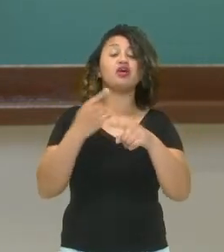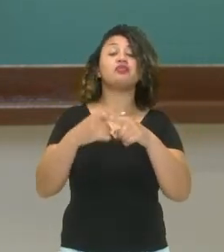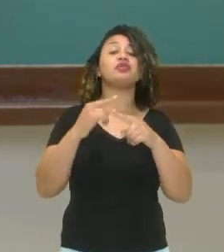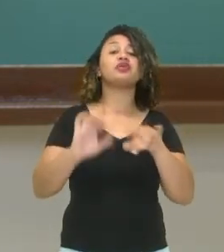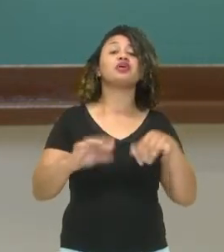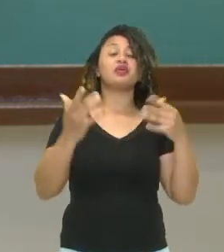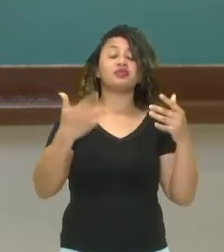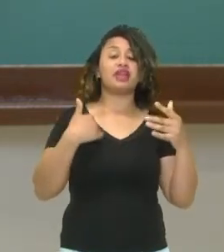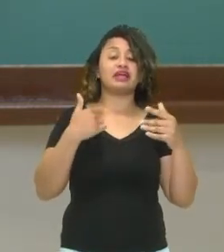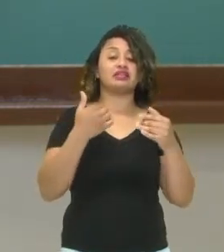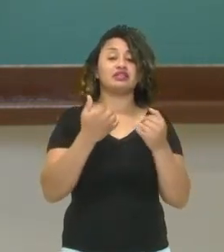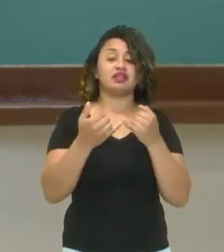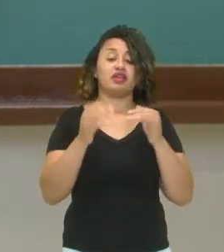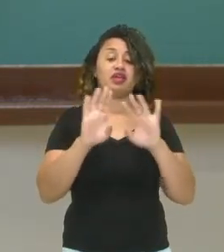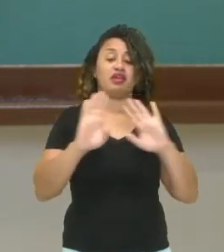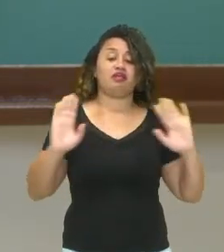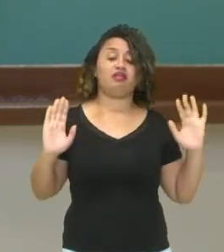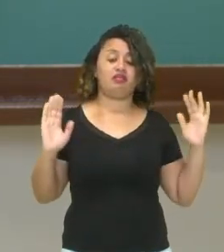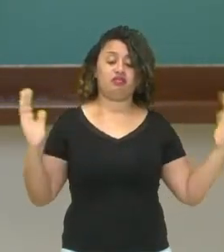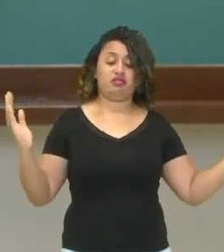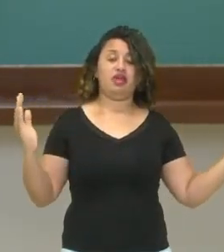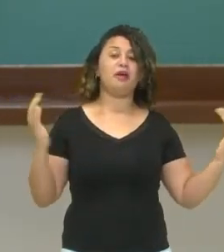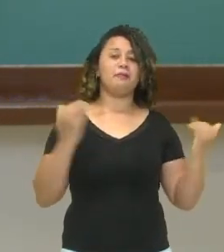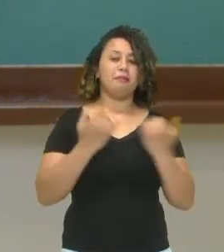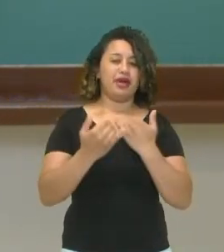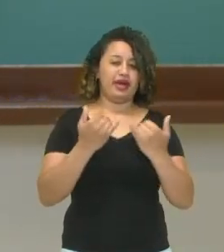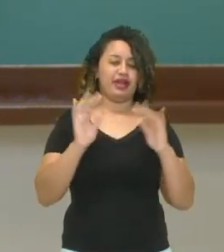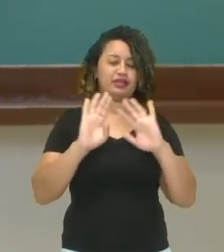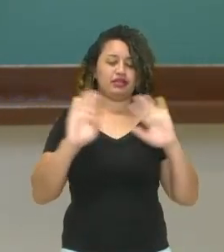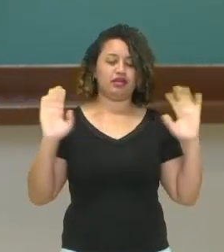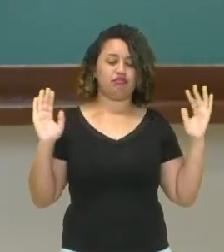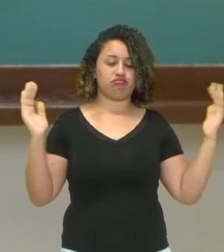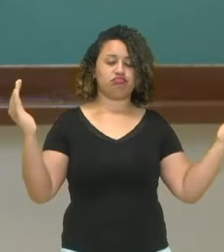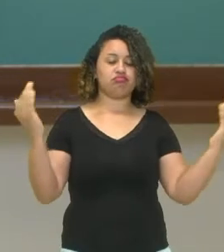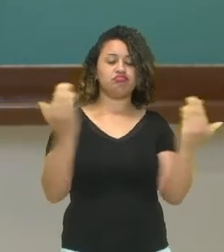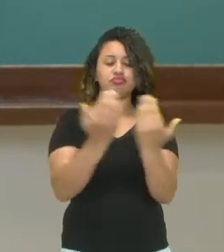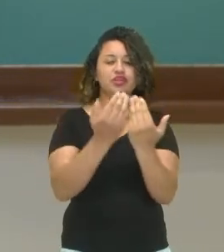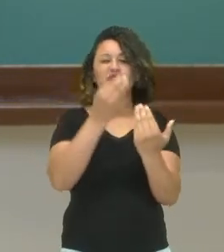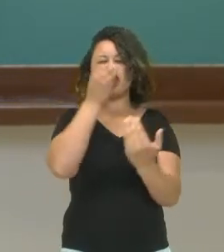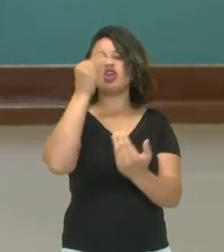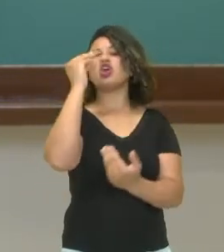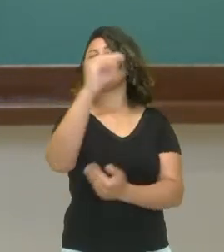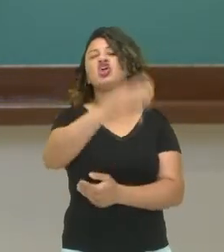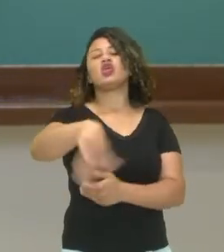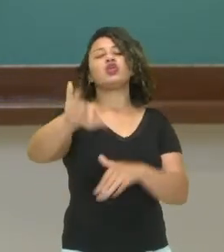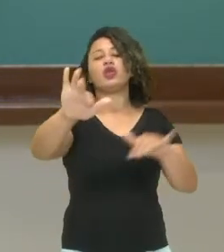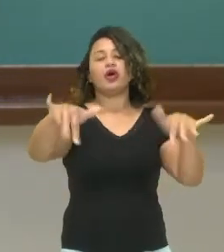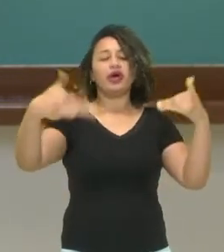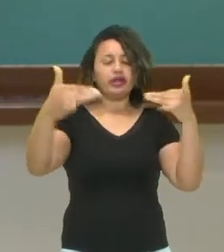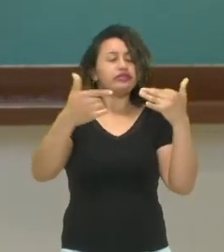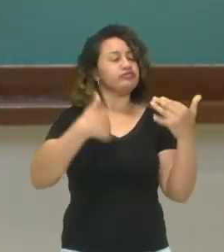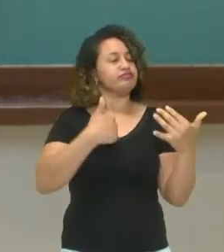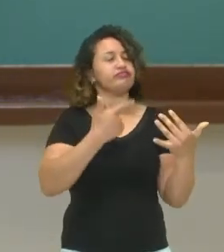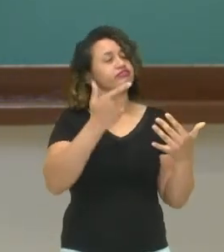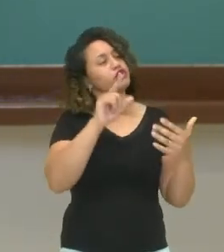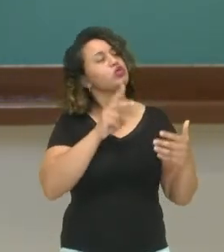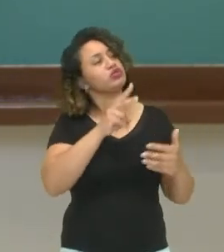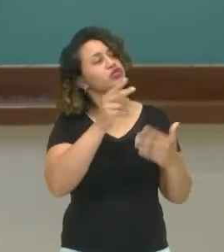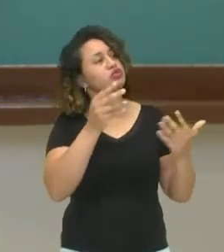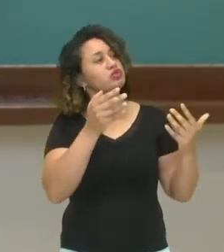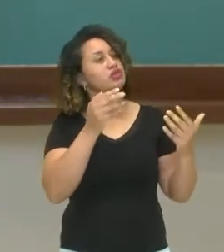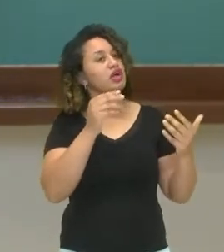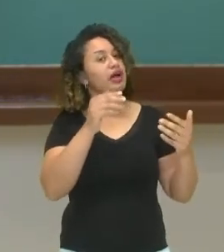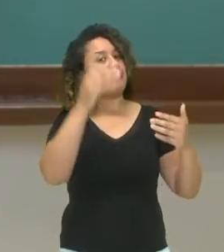continuam atuando e ignora a presença do público ou do espectador, como se ele não existisse. Quando quebra-se a